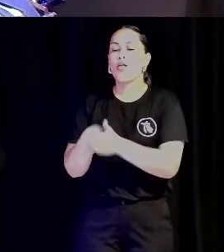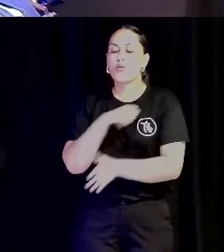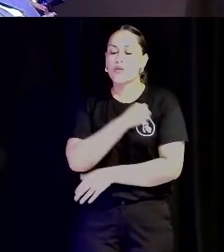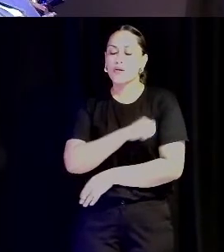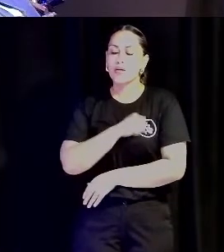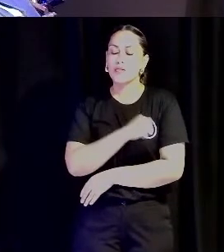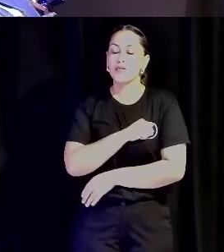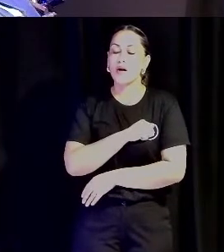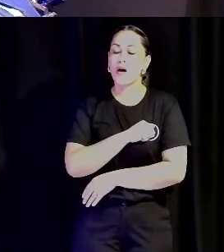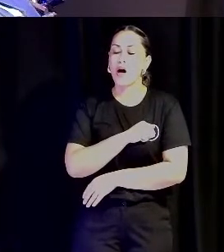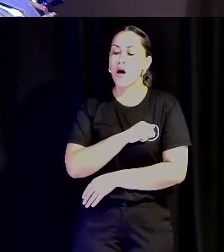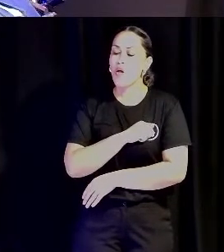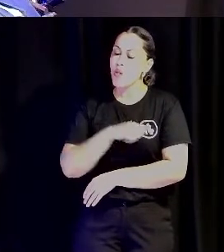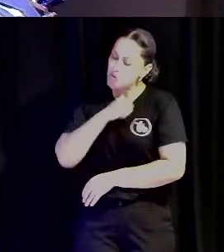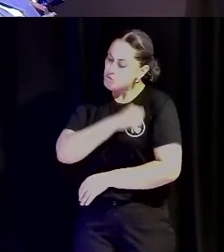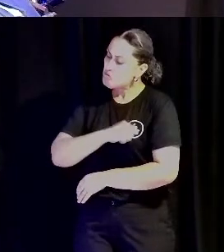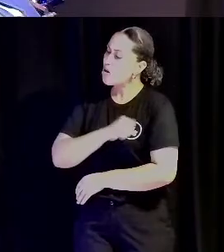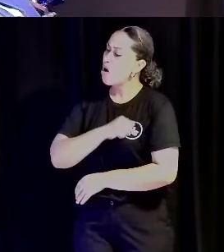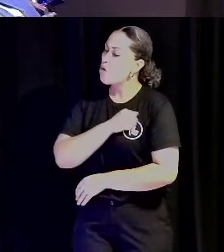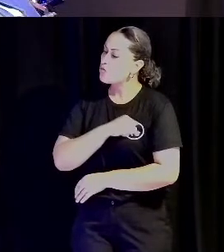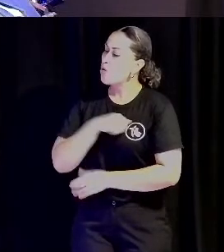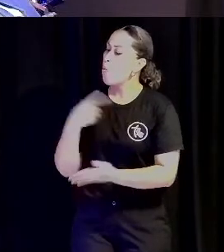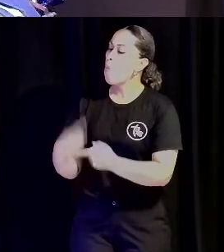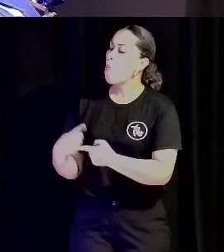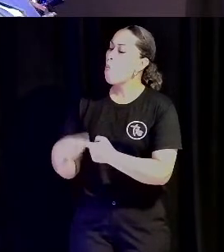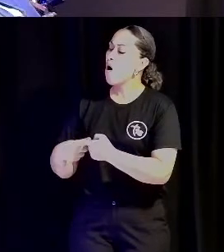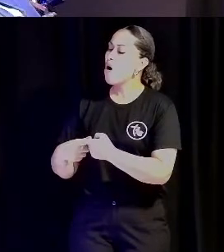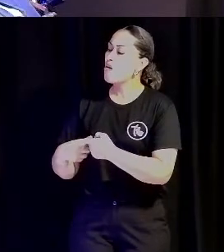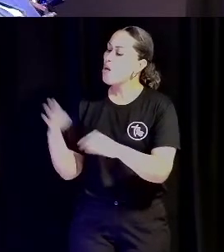ouvindo: Saulo, Saulo, por que me persegue?